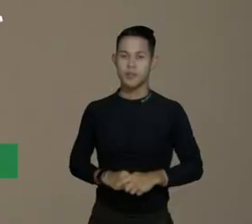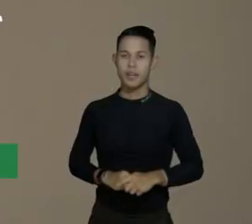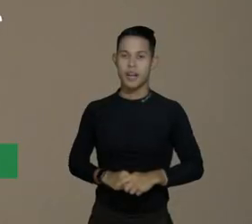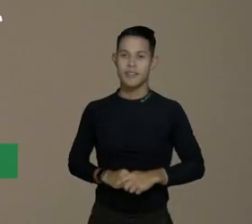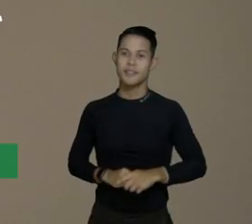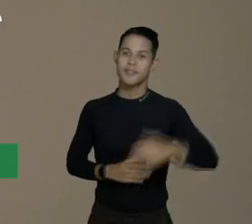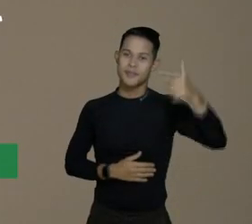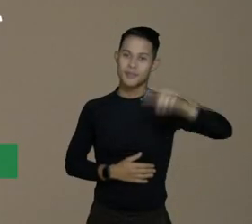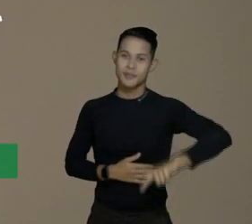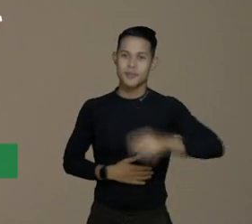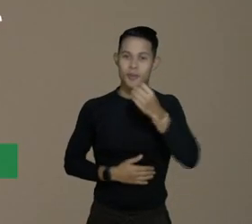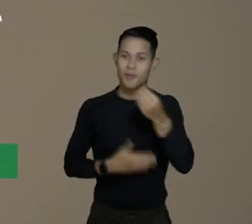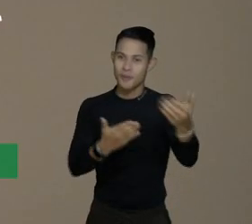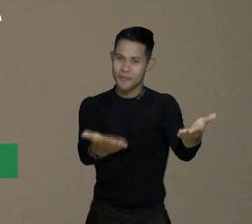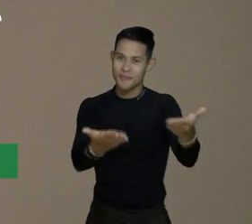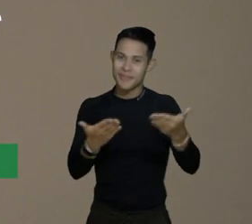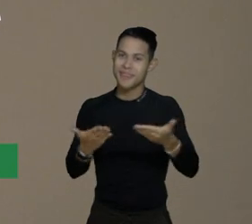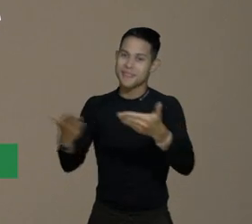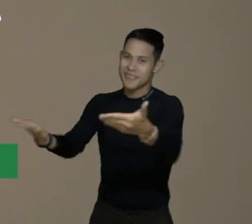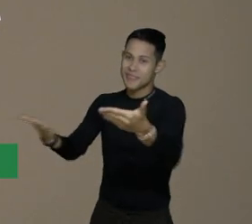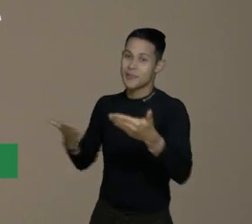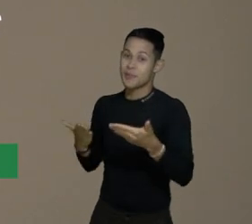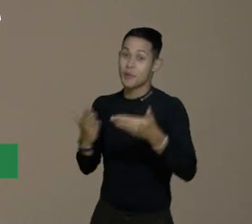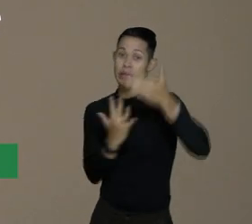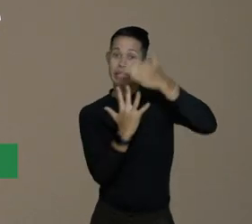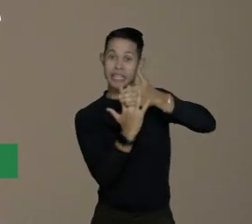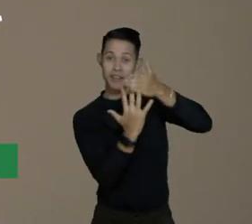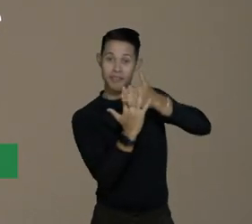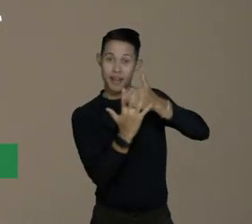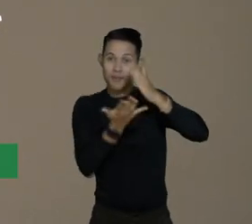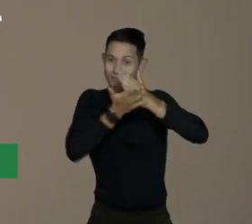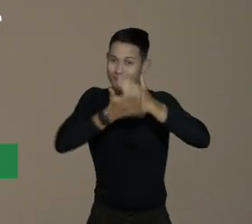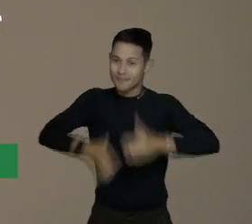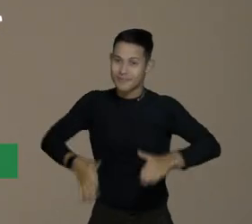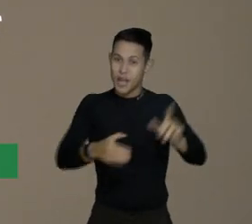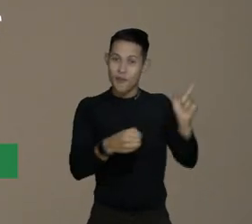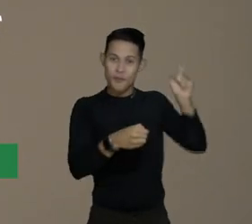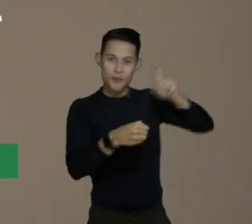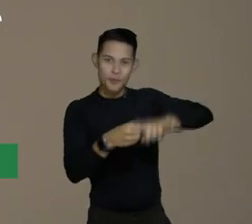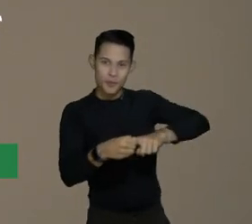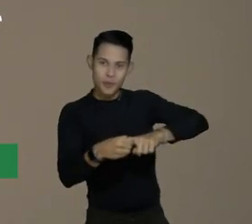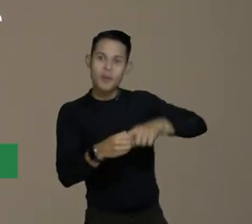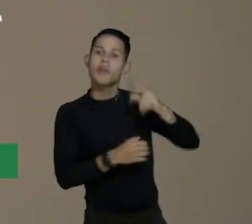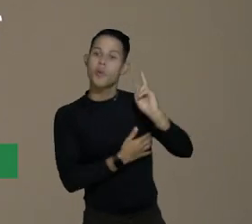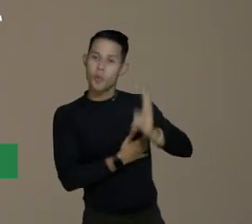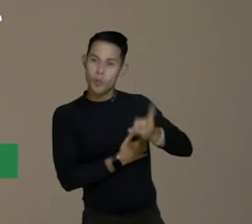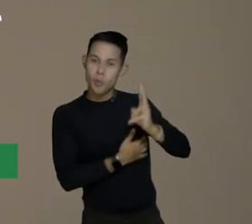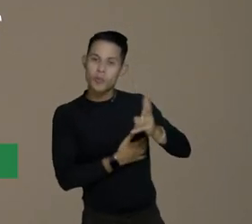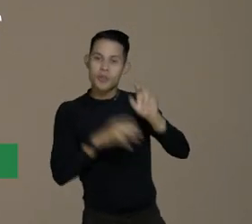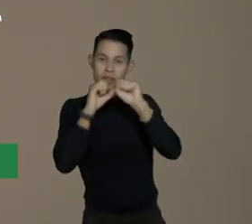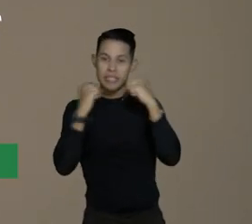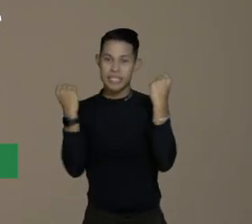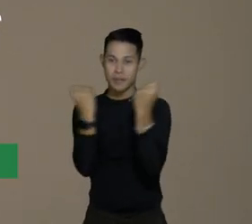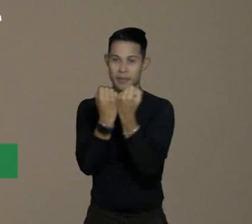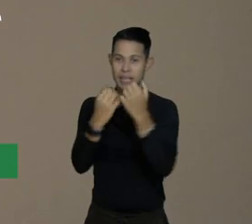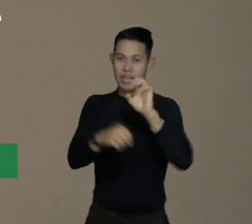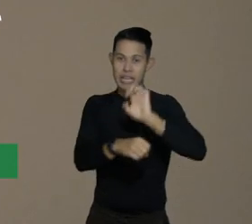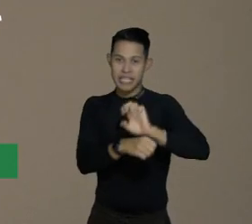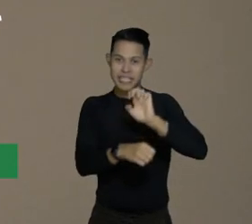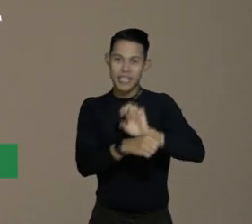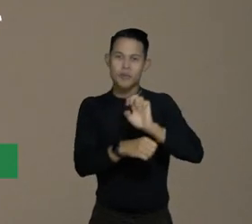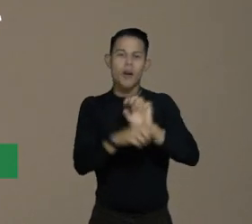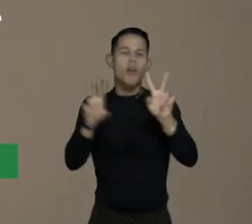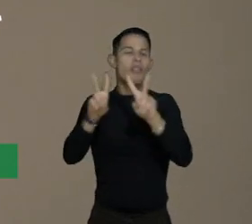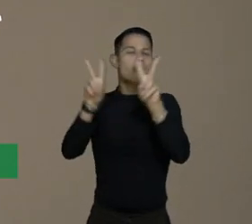novamente estamos retornando do nosso intervalo Para darmos continuidade ao seminário estadual sobre dificuldade de aprendizado e